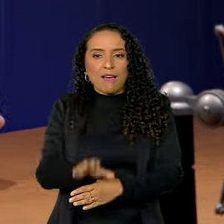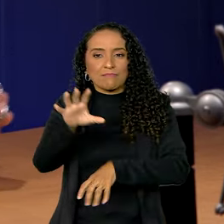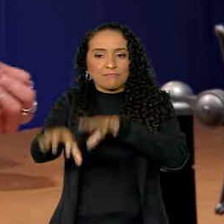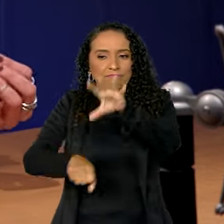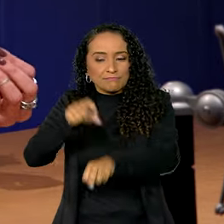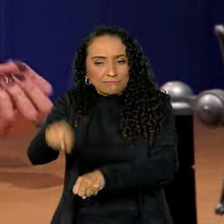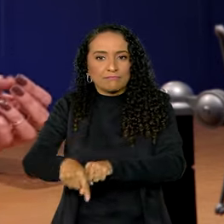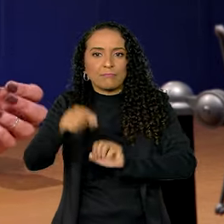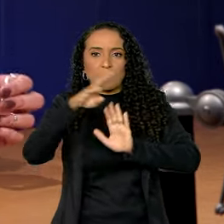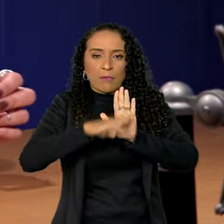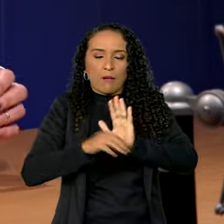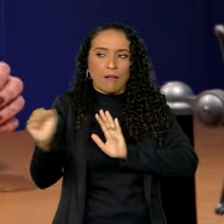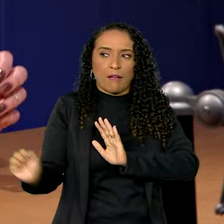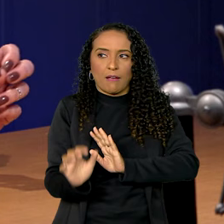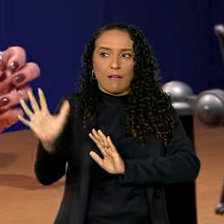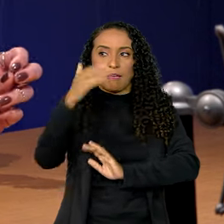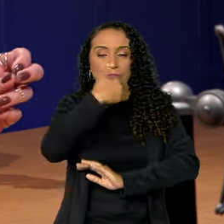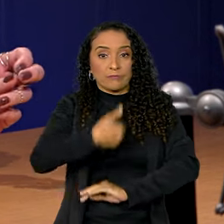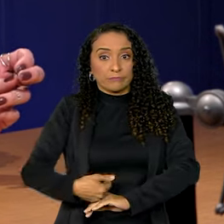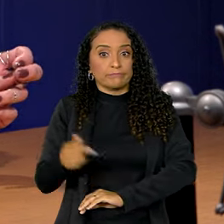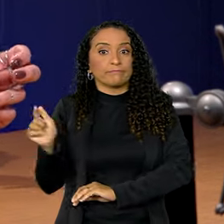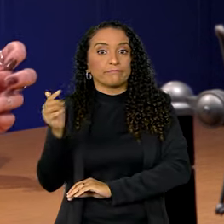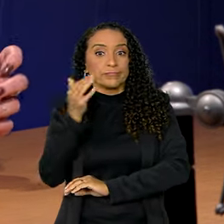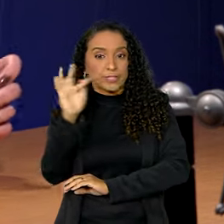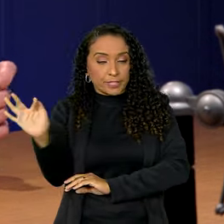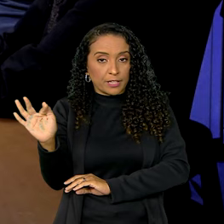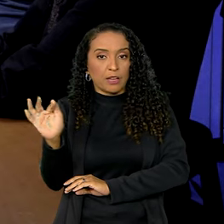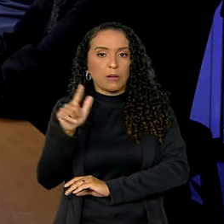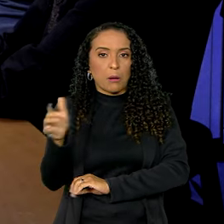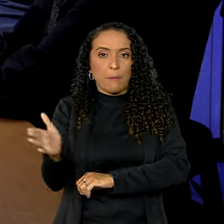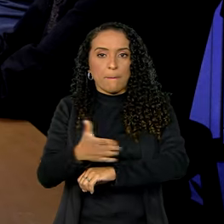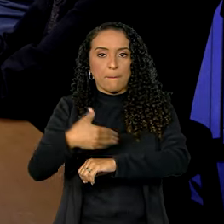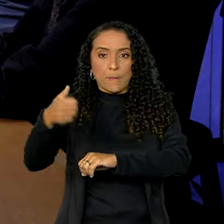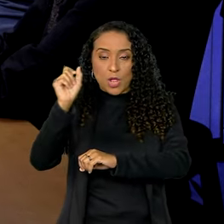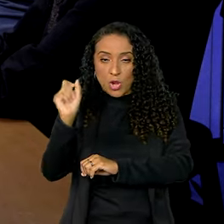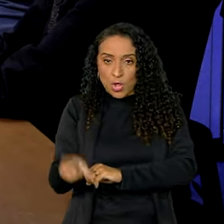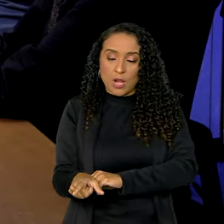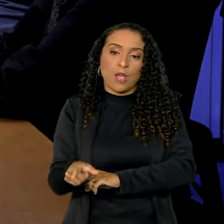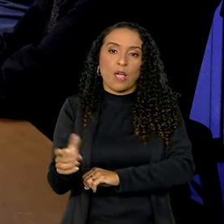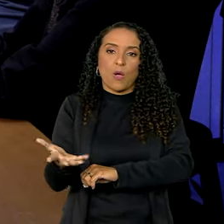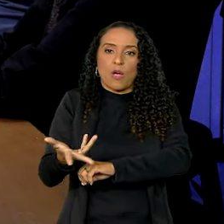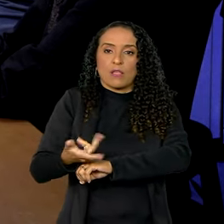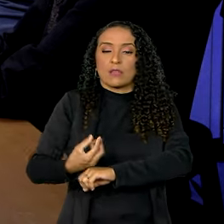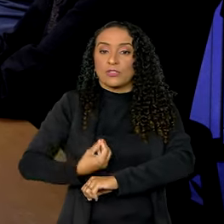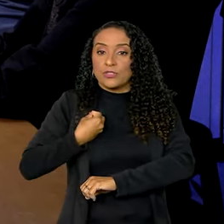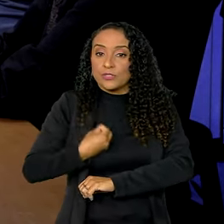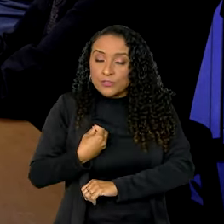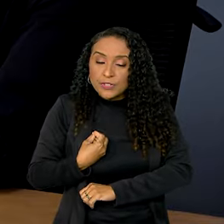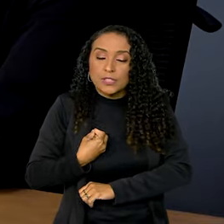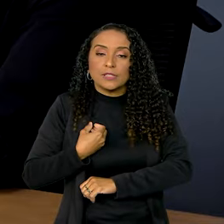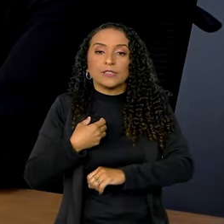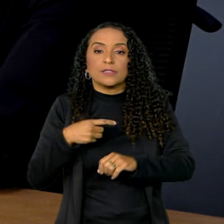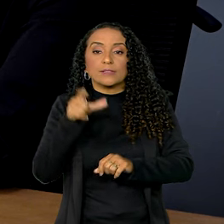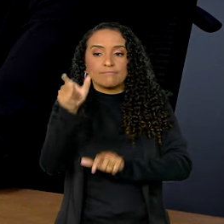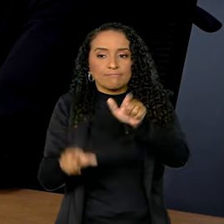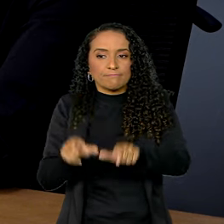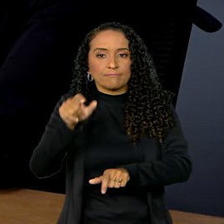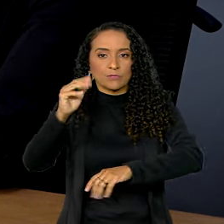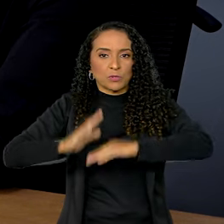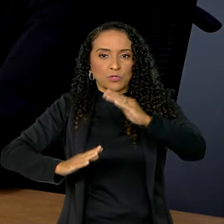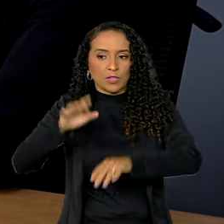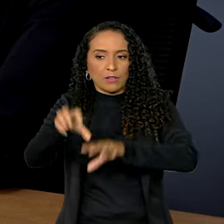agenda caríssima pro pro do governo federal essa de melhorar a qualidade de vida né desses